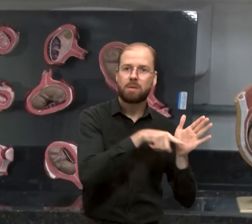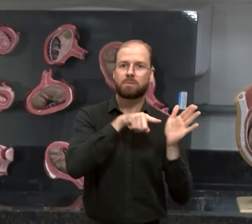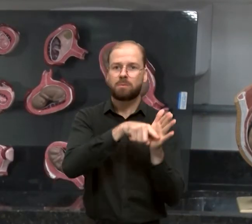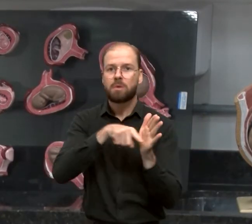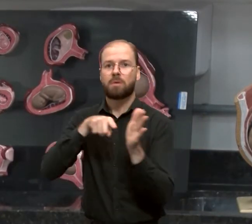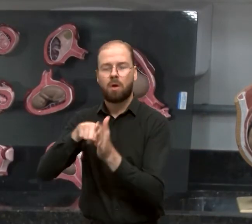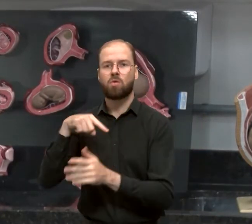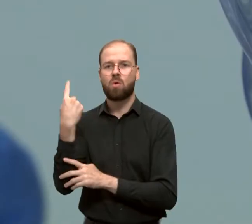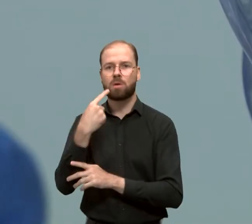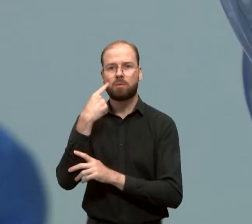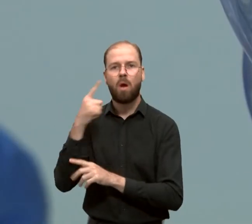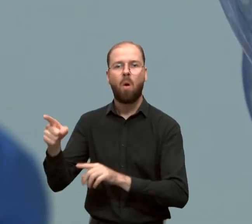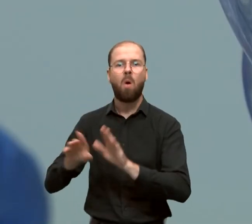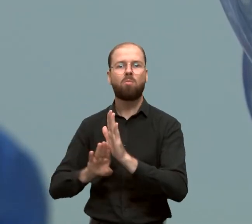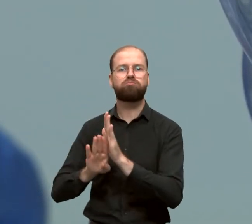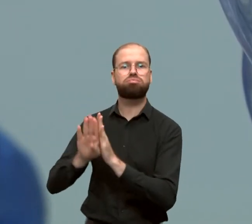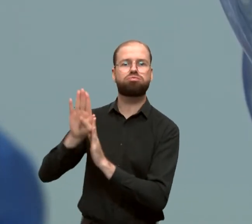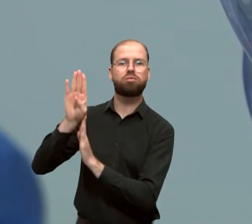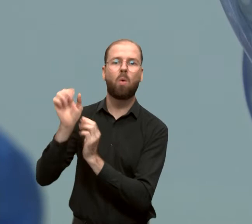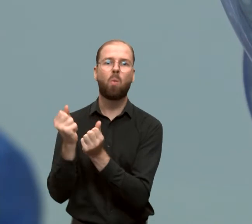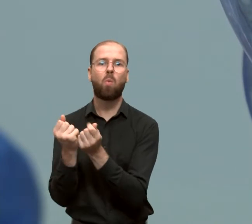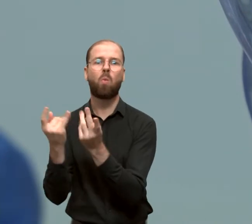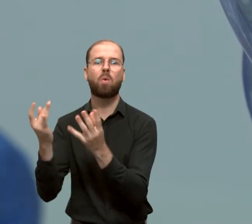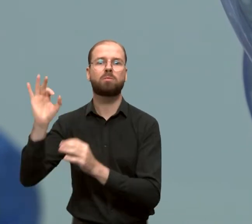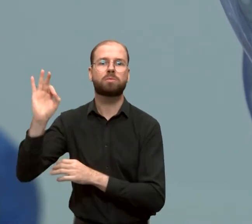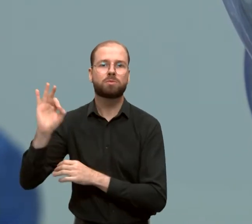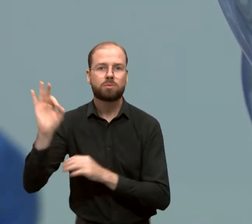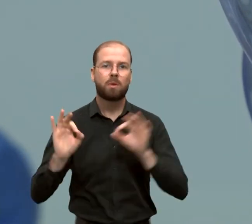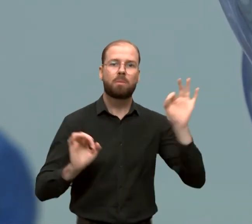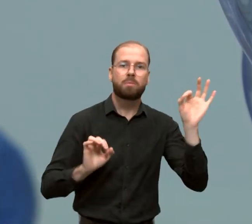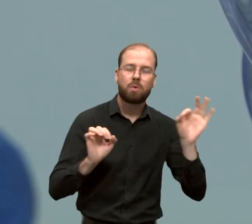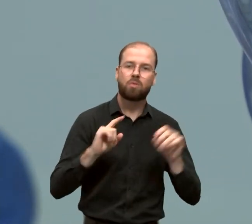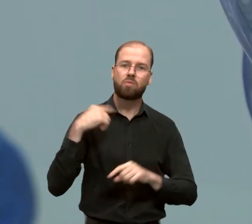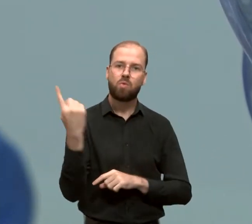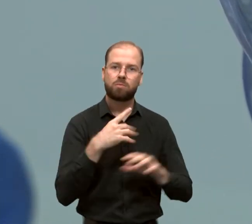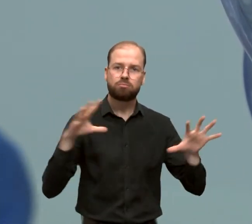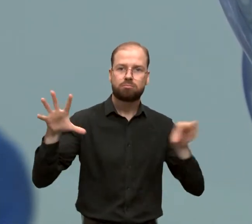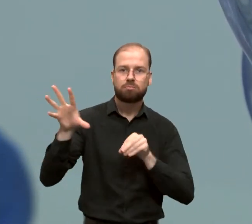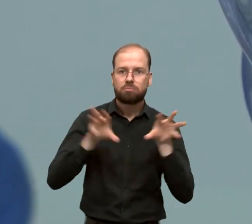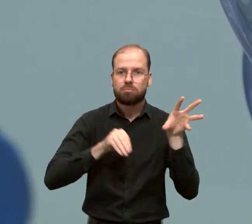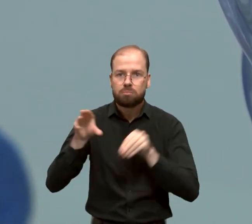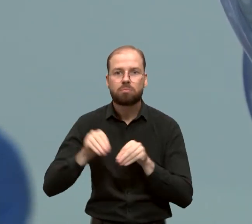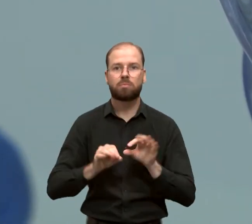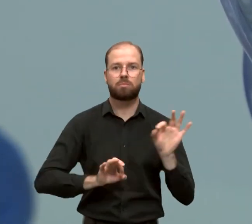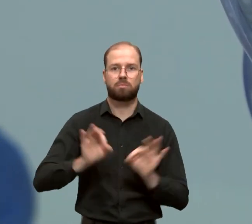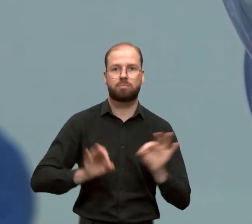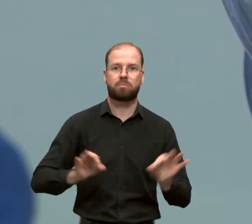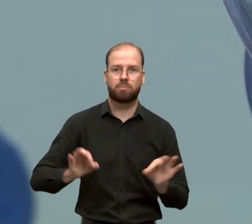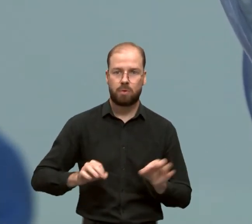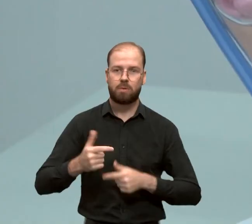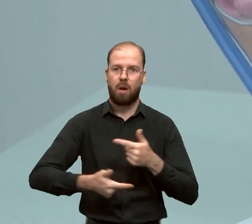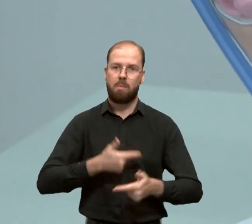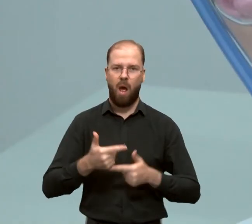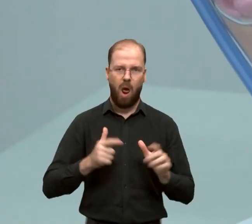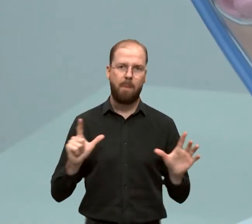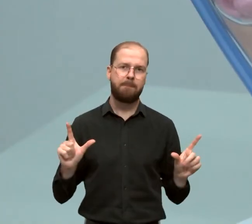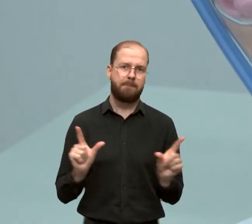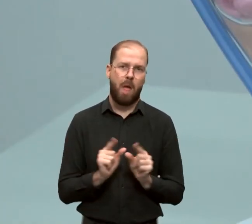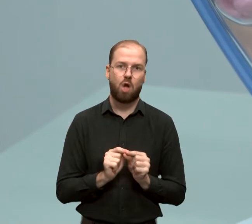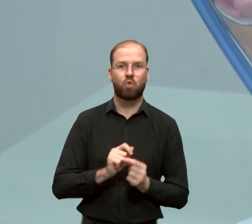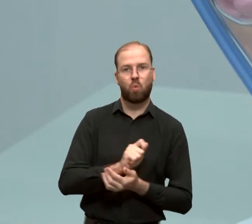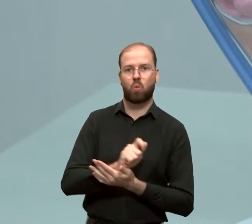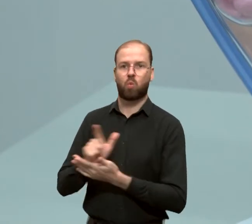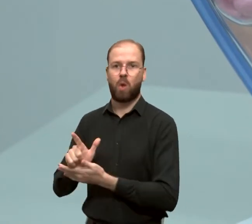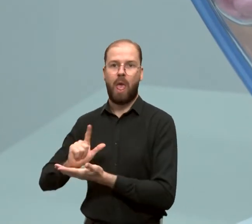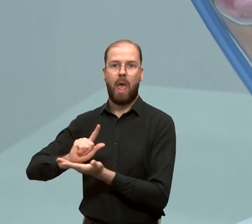anos analisados, e a partir daí a gente foi montando todo o escopo do trabalho, foi fazendo um trabalho. Lógico que saiu um trabalho menos robusto do que o artigo, né, a